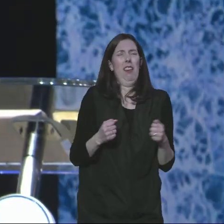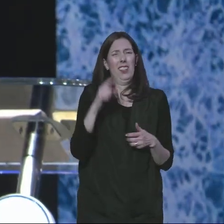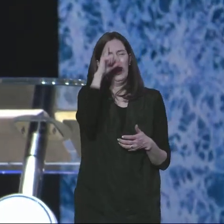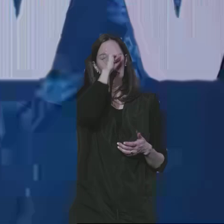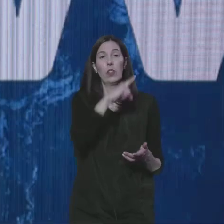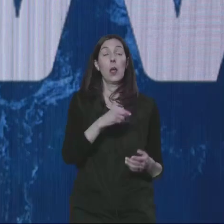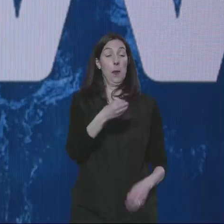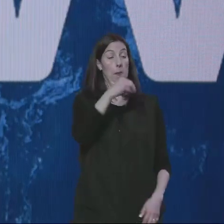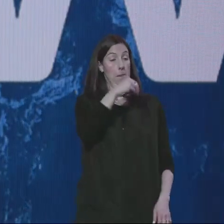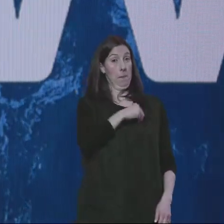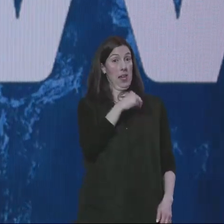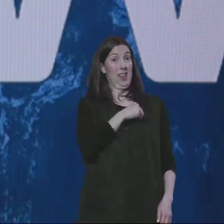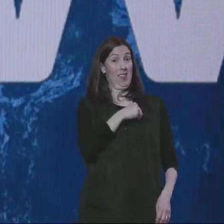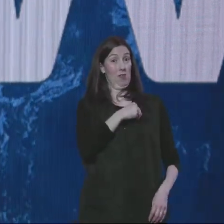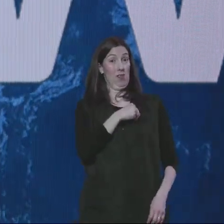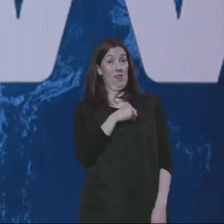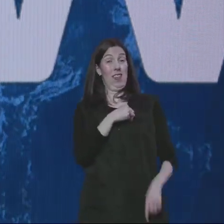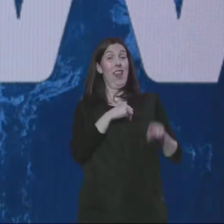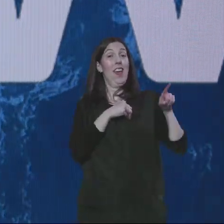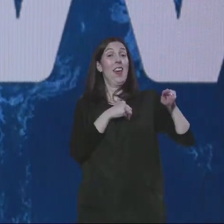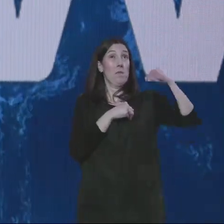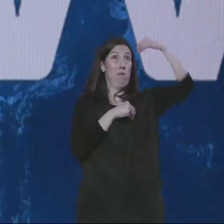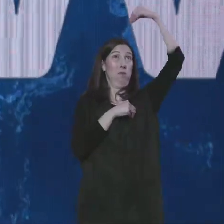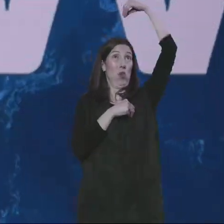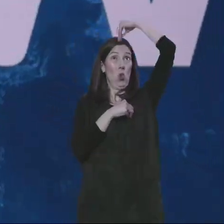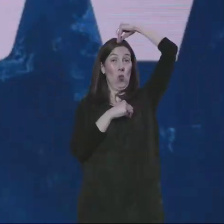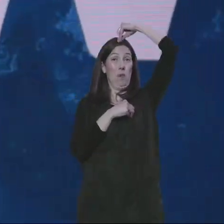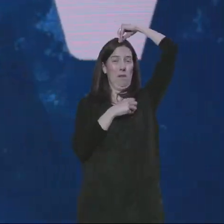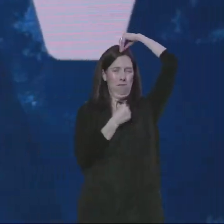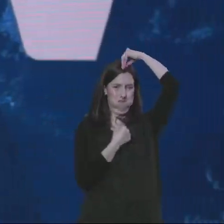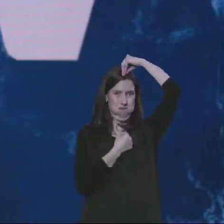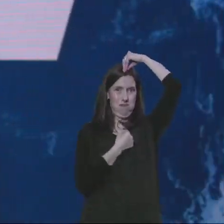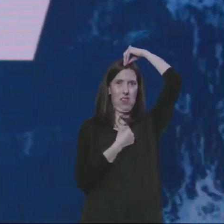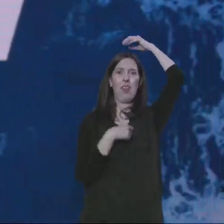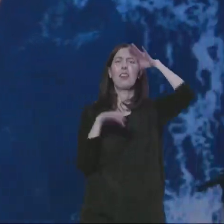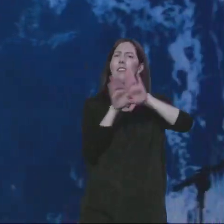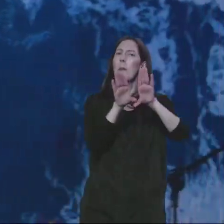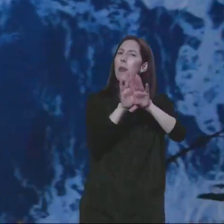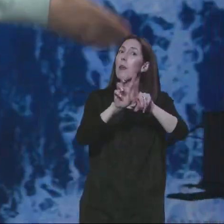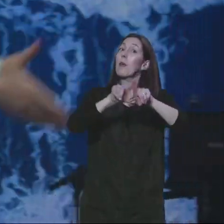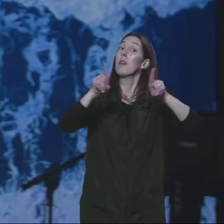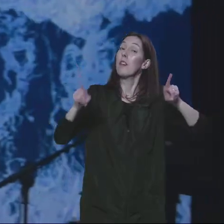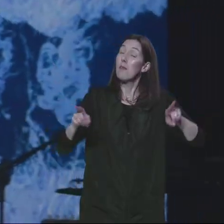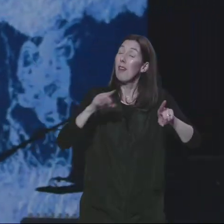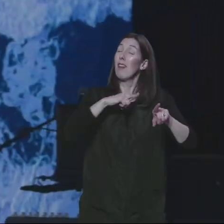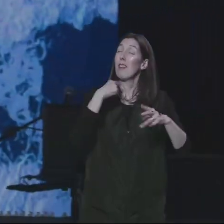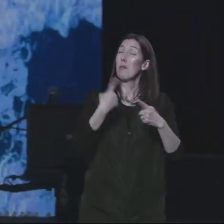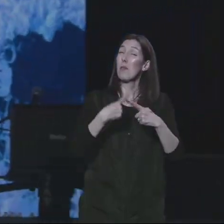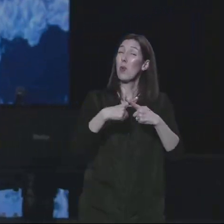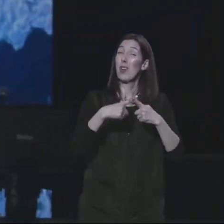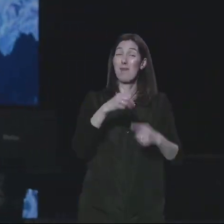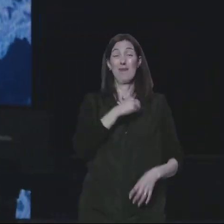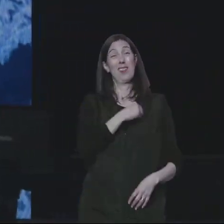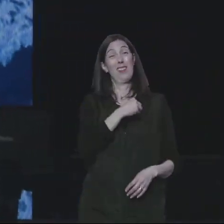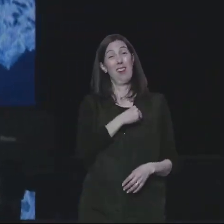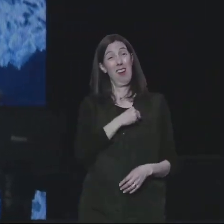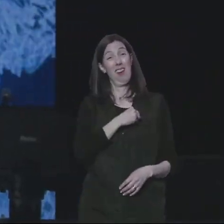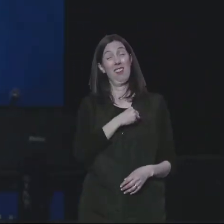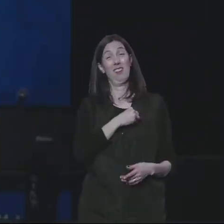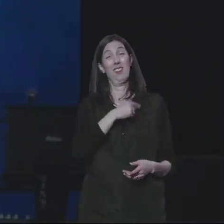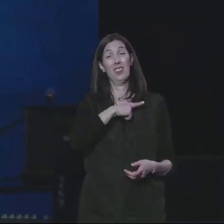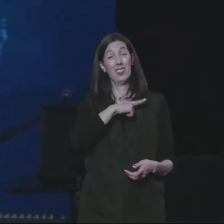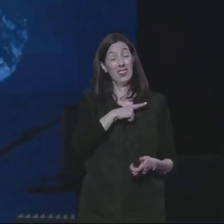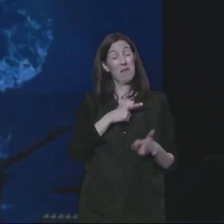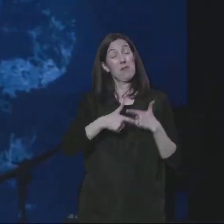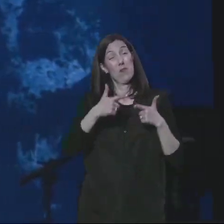de eu ter feito algo errado, mas porque ele traz consequências desastrosas. Eu falo isso toda semana